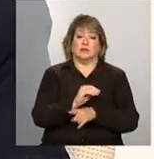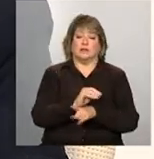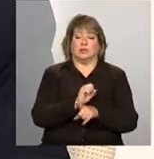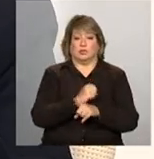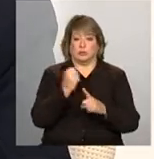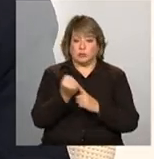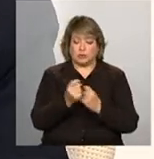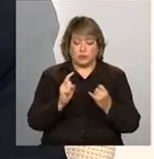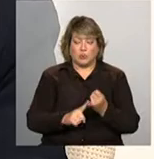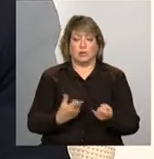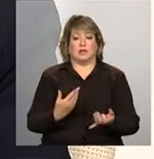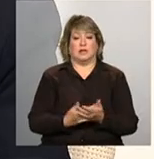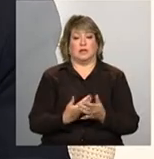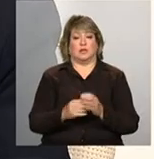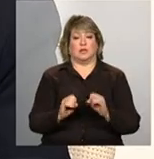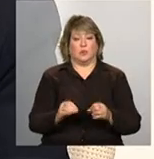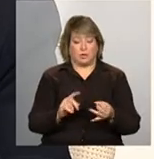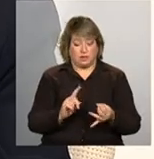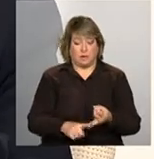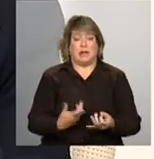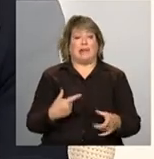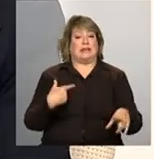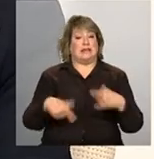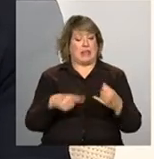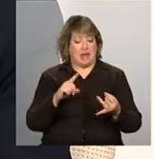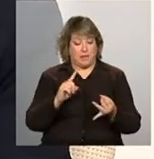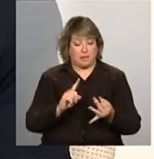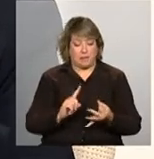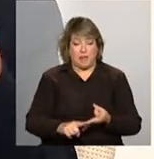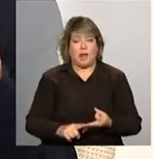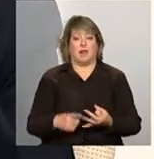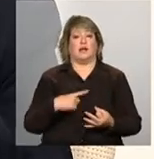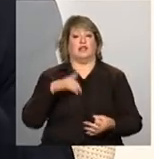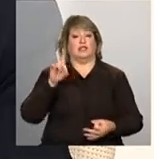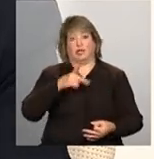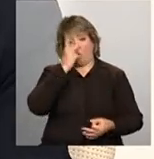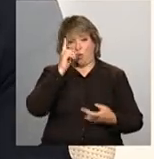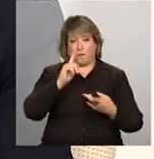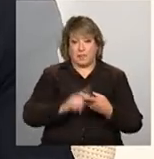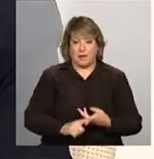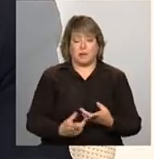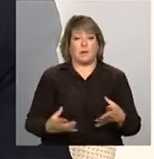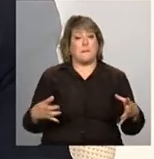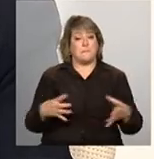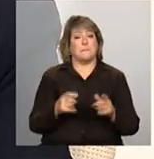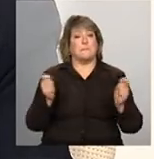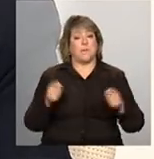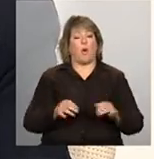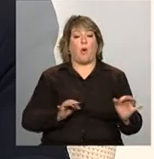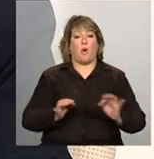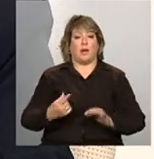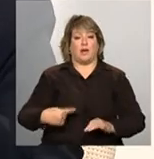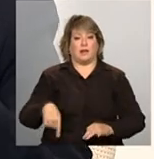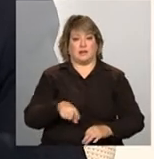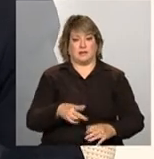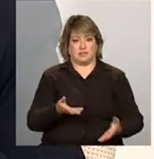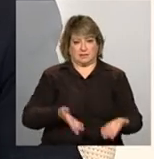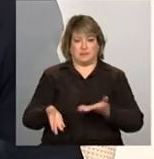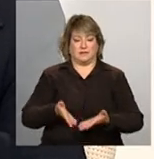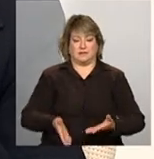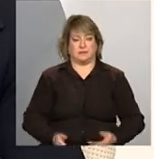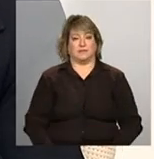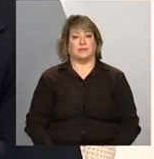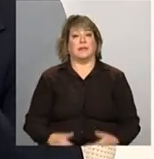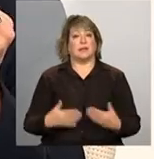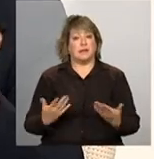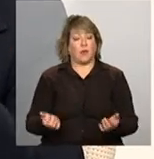social, de educação, de trabalho, né, de direitos humanos, que possa então coordenar essas ações. E aí então,